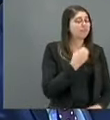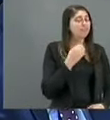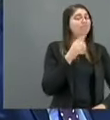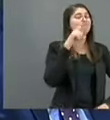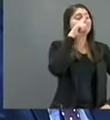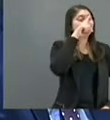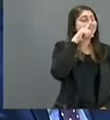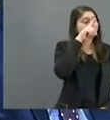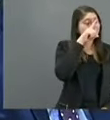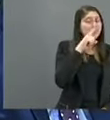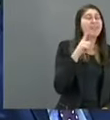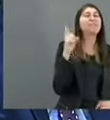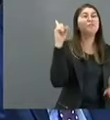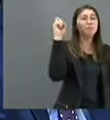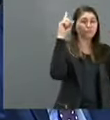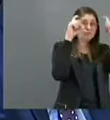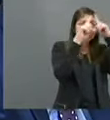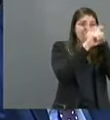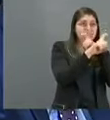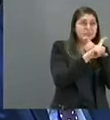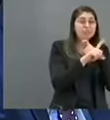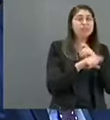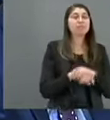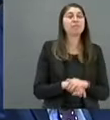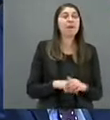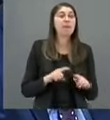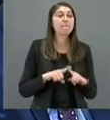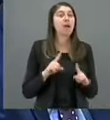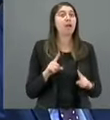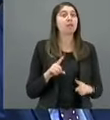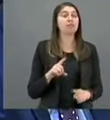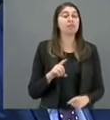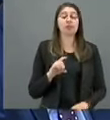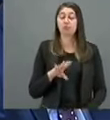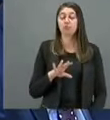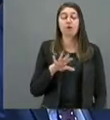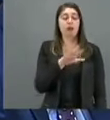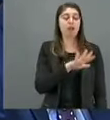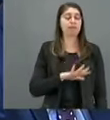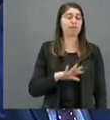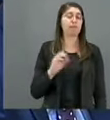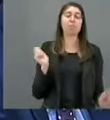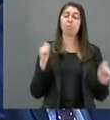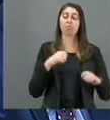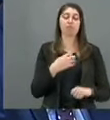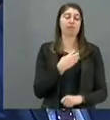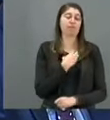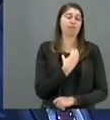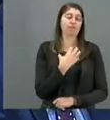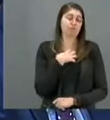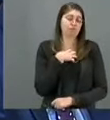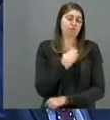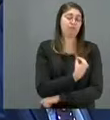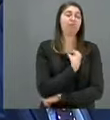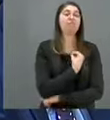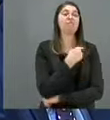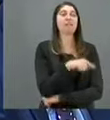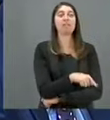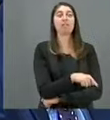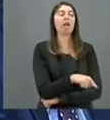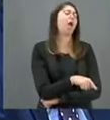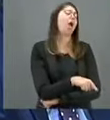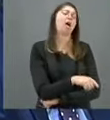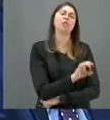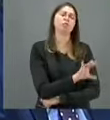dizem para nós que essa, que apenas esse modo de vida é o único modo de vida, é o único